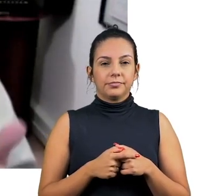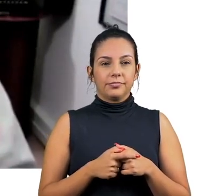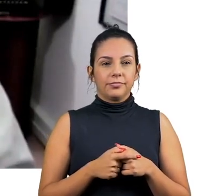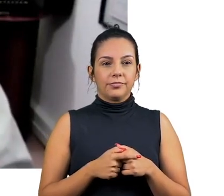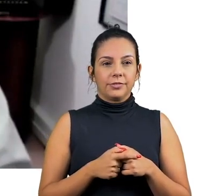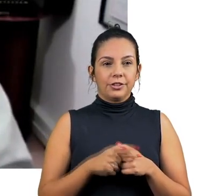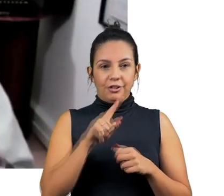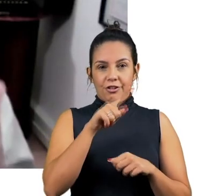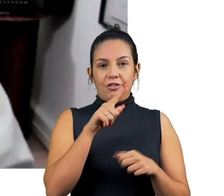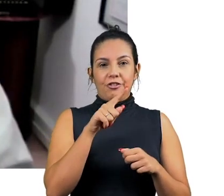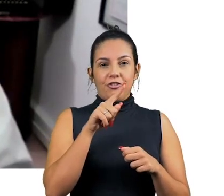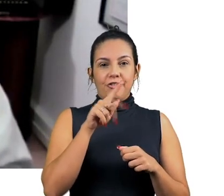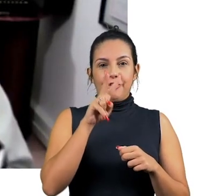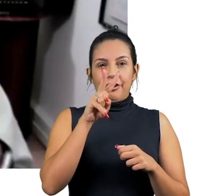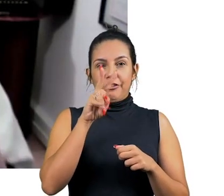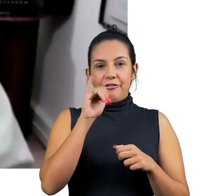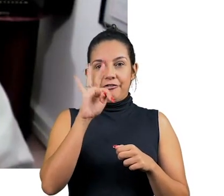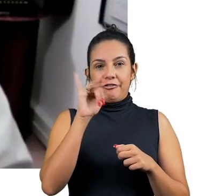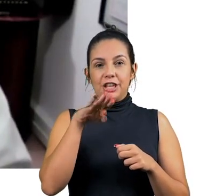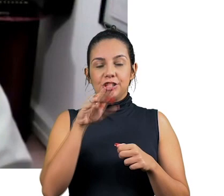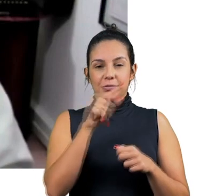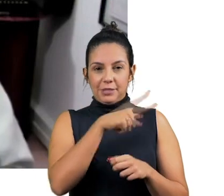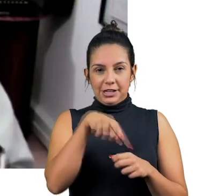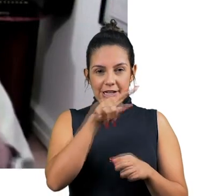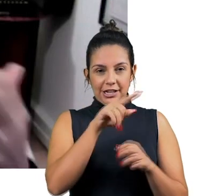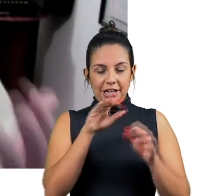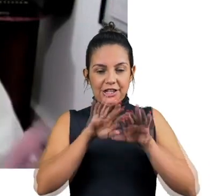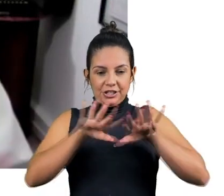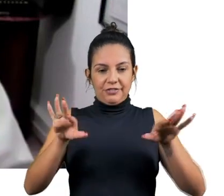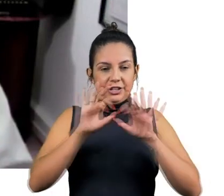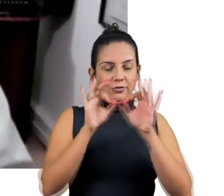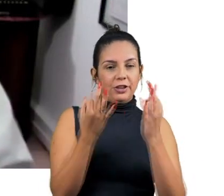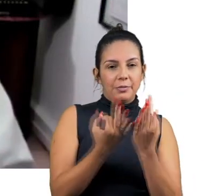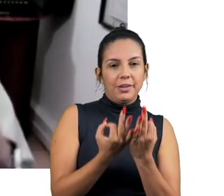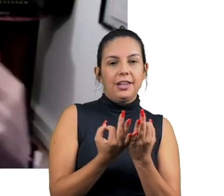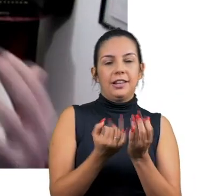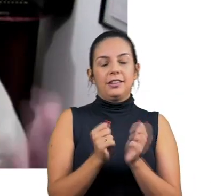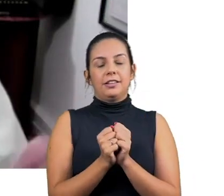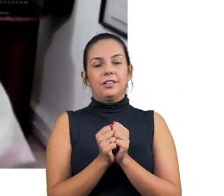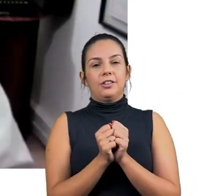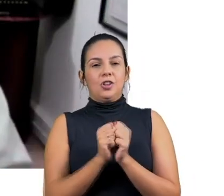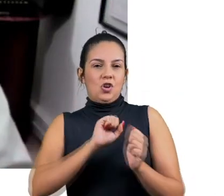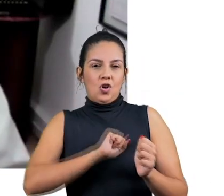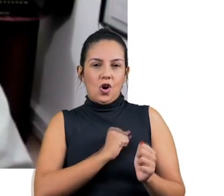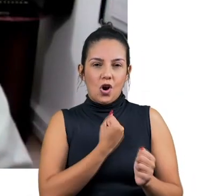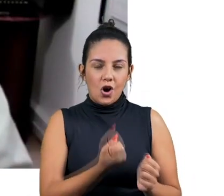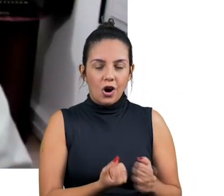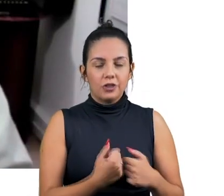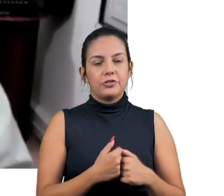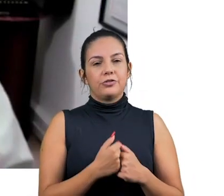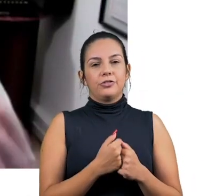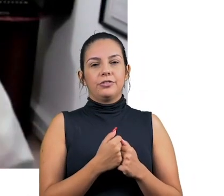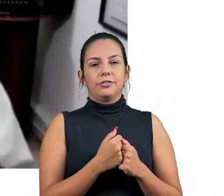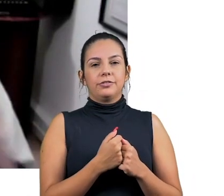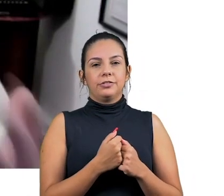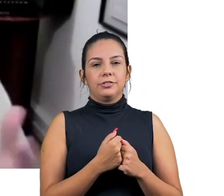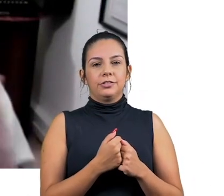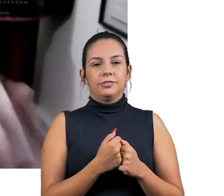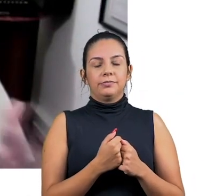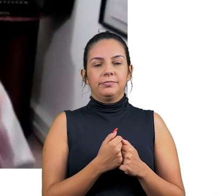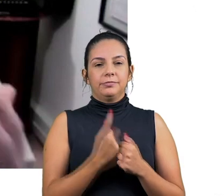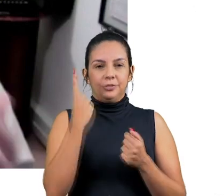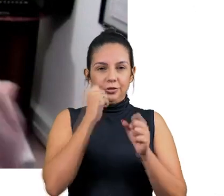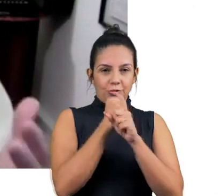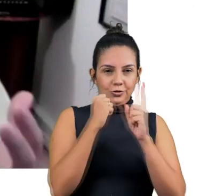sendo vitimados por essa polarização que divide família, que produz ódios e